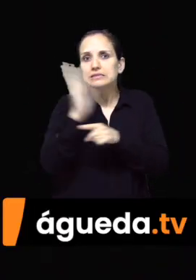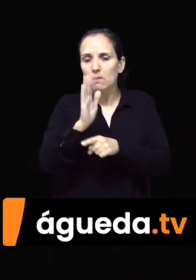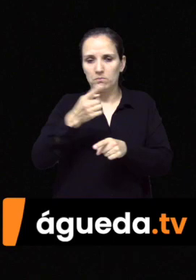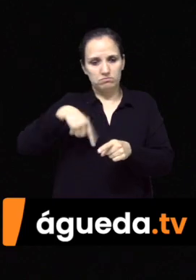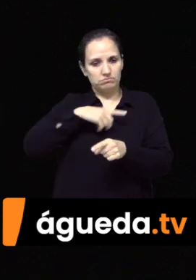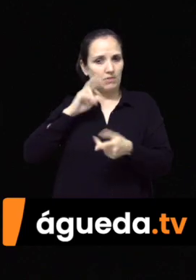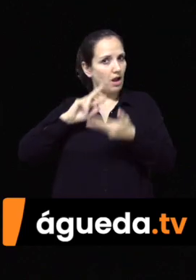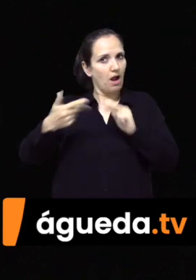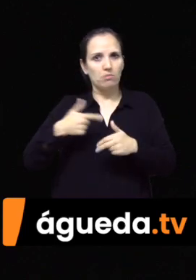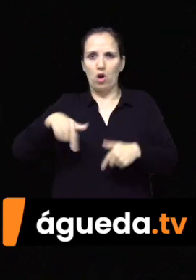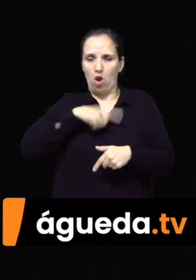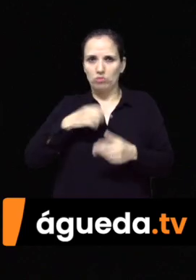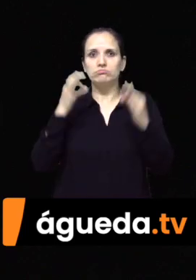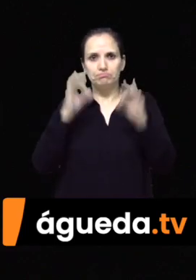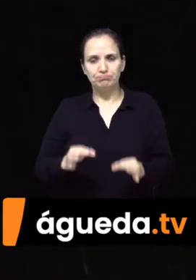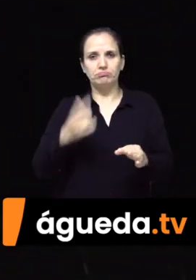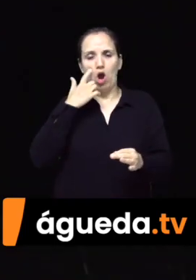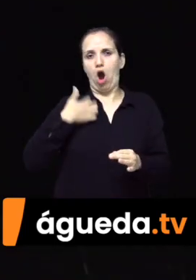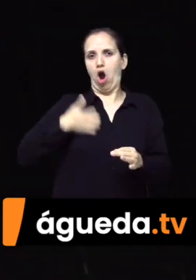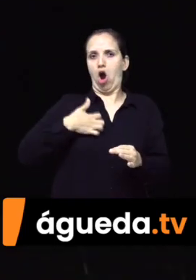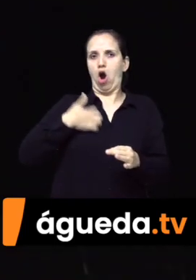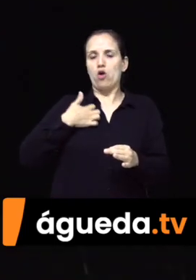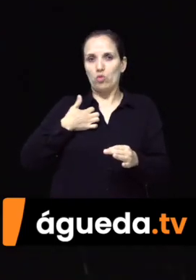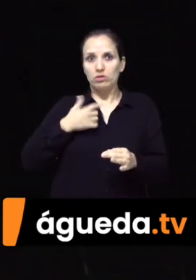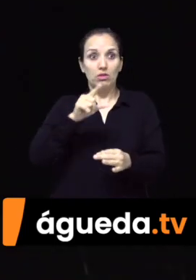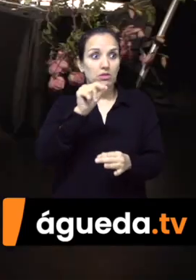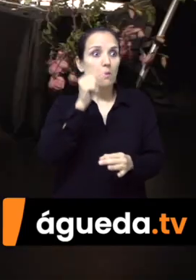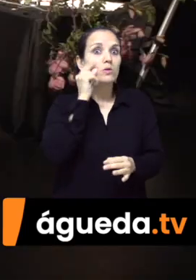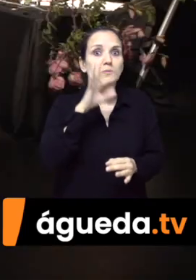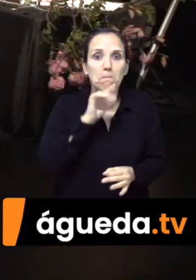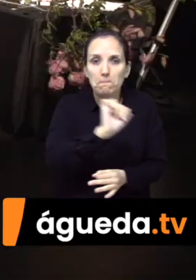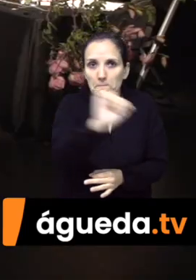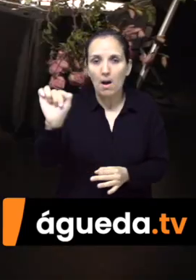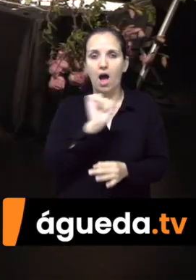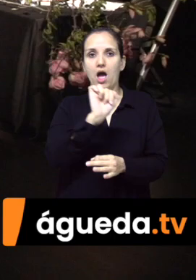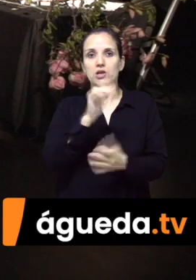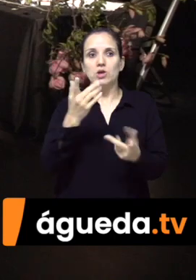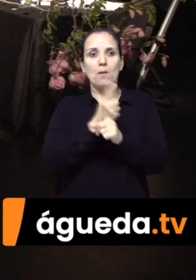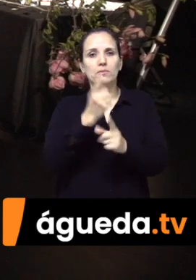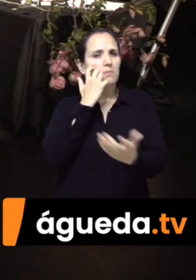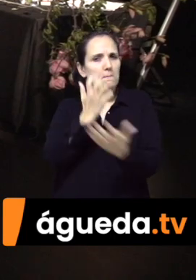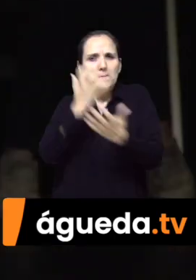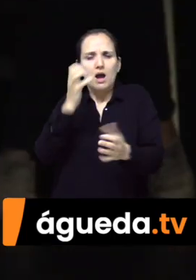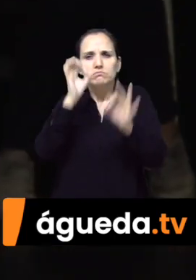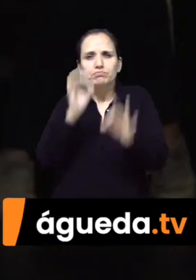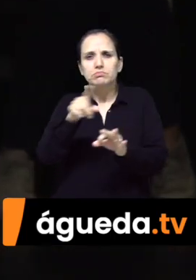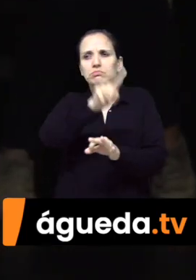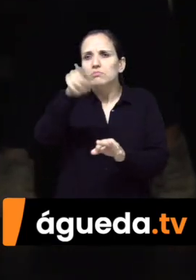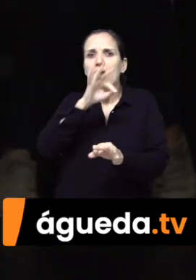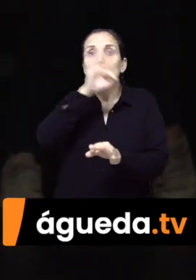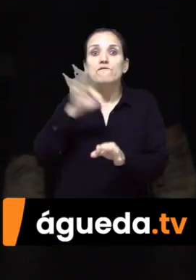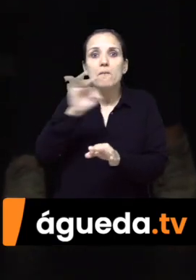as famílias que vocês têm, e portanto agradecer-vos muito a vocês jovens, dizer-vos que a leitura é cultura, e não se